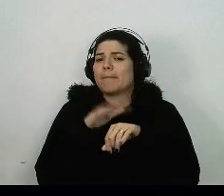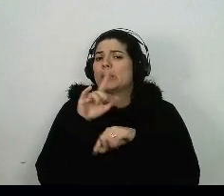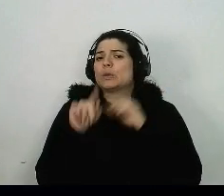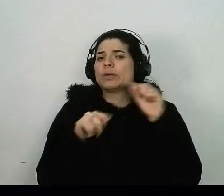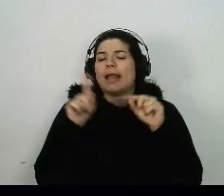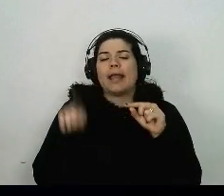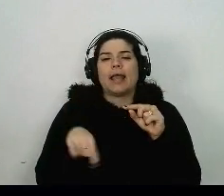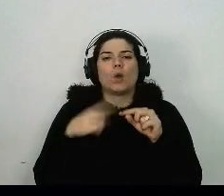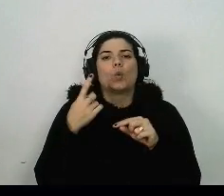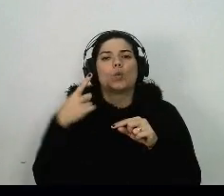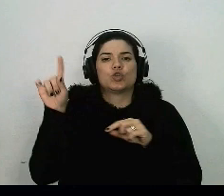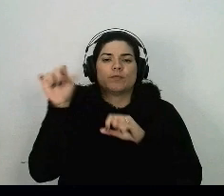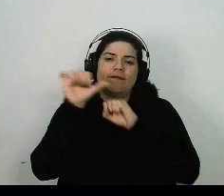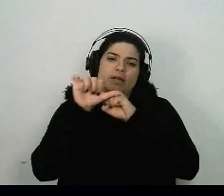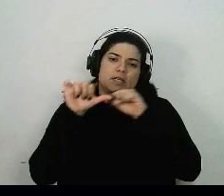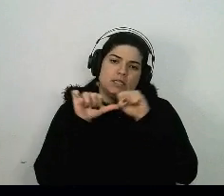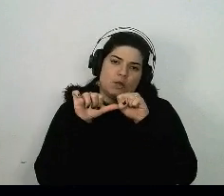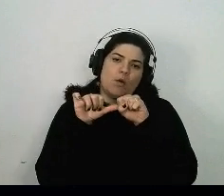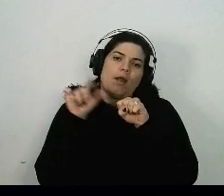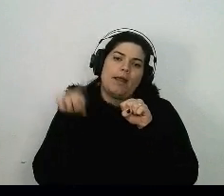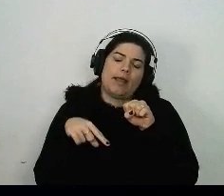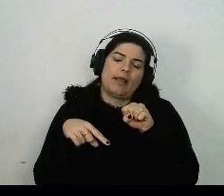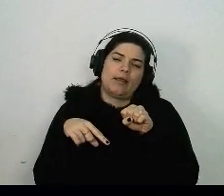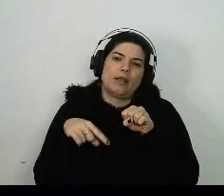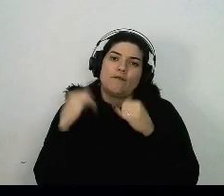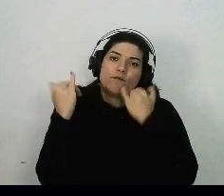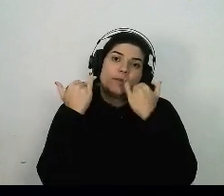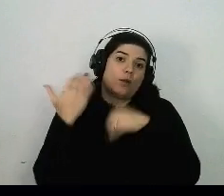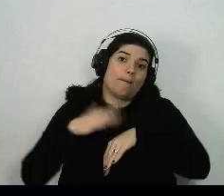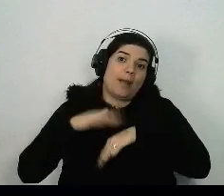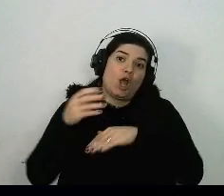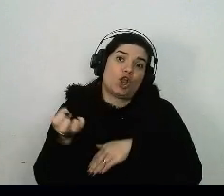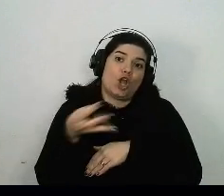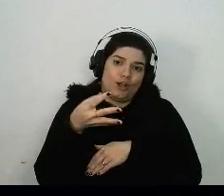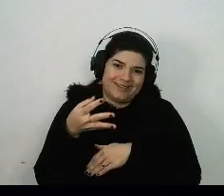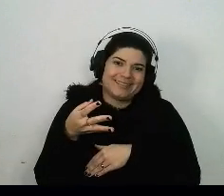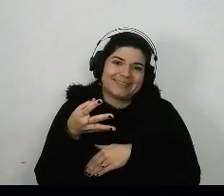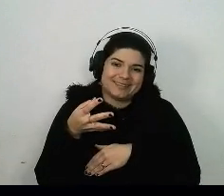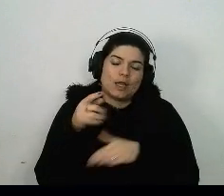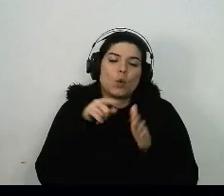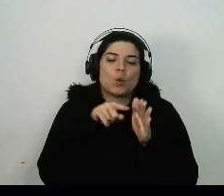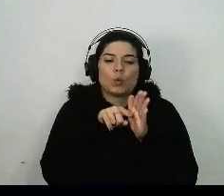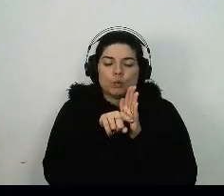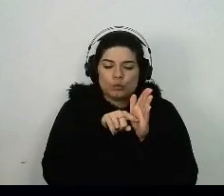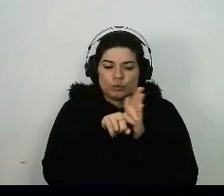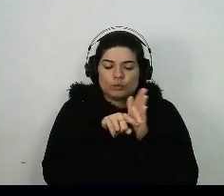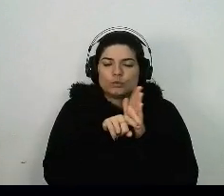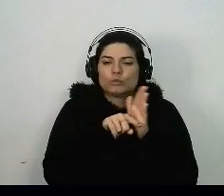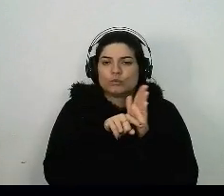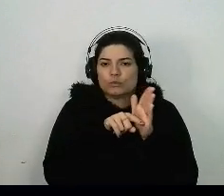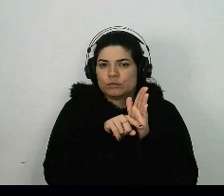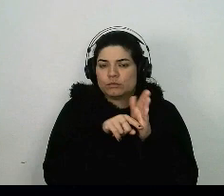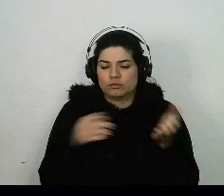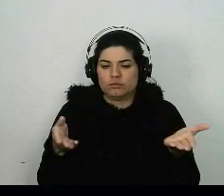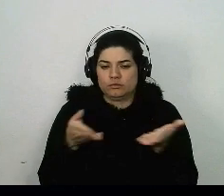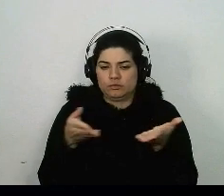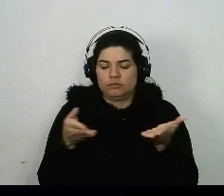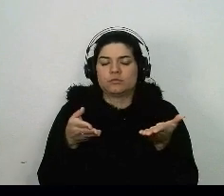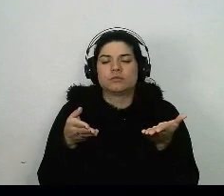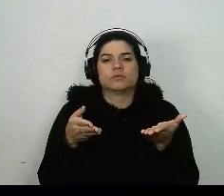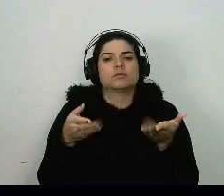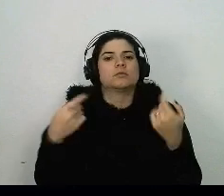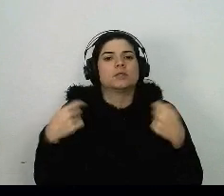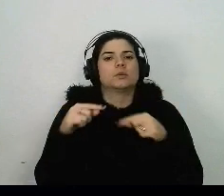última versão, pelo dado mais atual. Então, para uma consulta com dado mais atual, a gente precisava, no padrão de árvore, usar